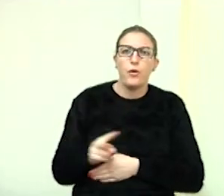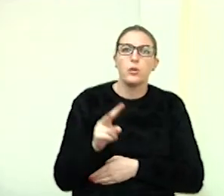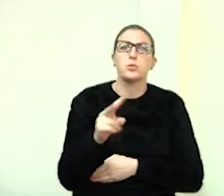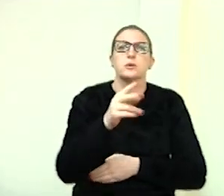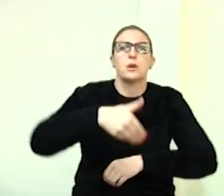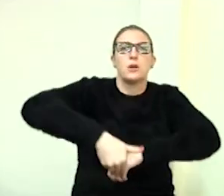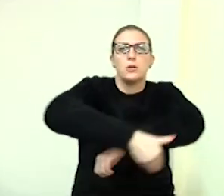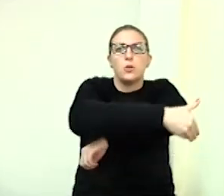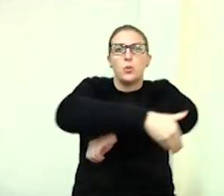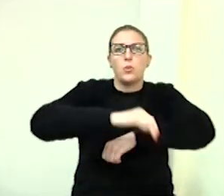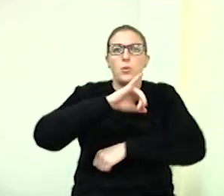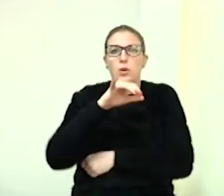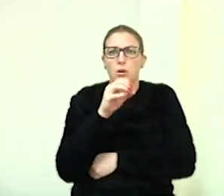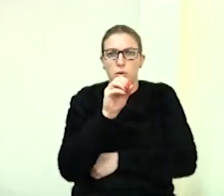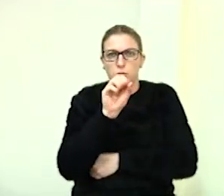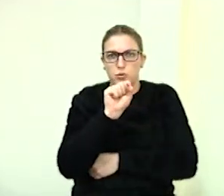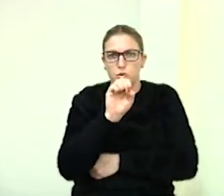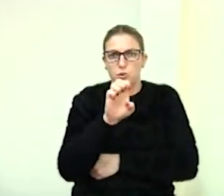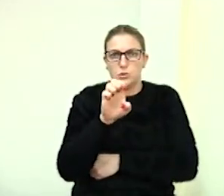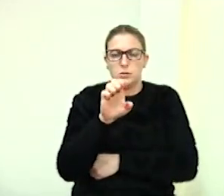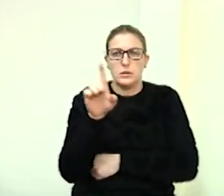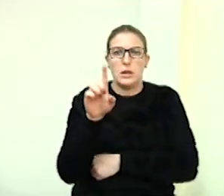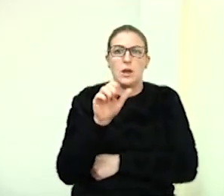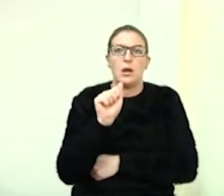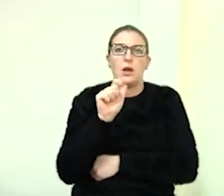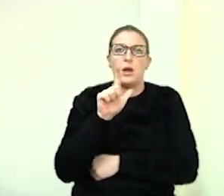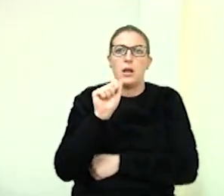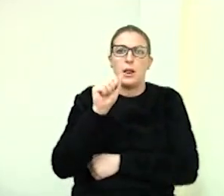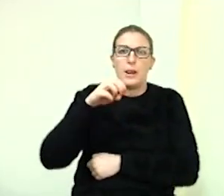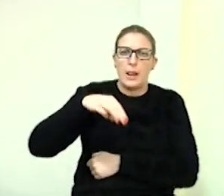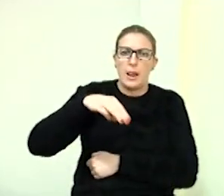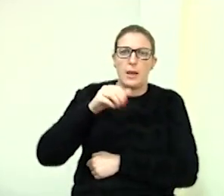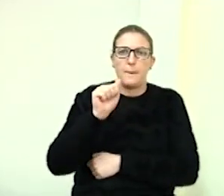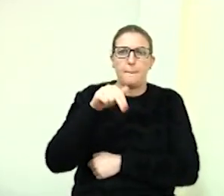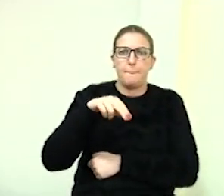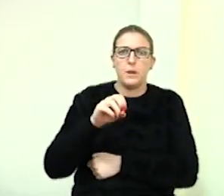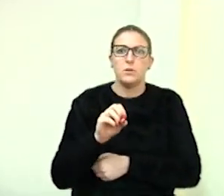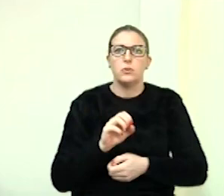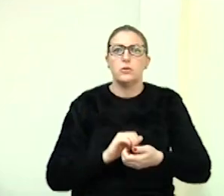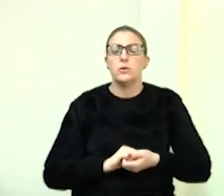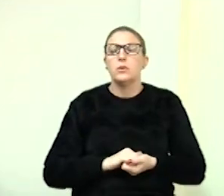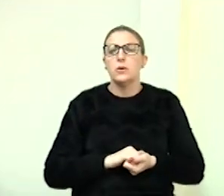Rua José Alamã, no bairro Santa Catarina. Autor Flávio de Barcelos. Lido, senhor presidente.